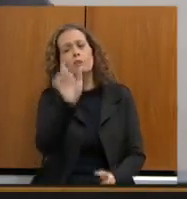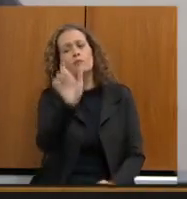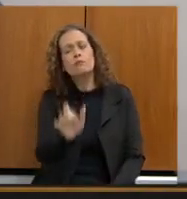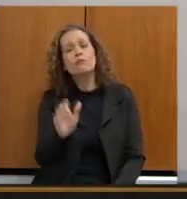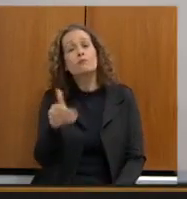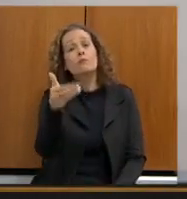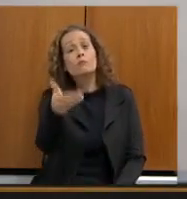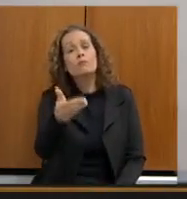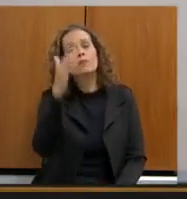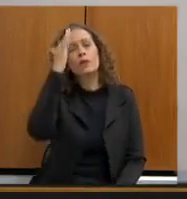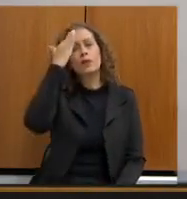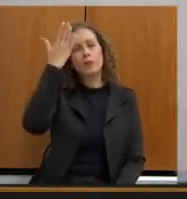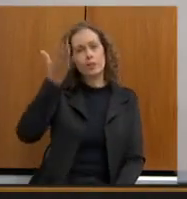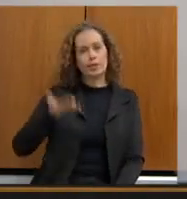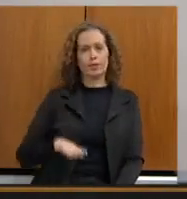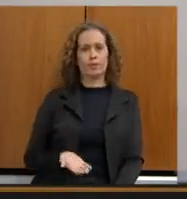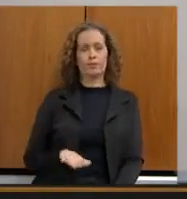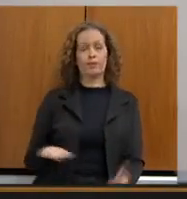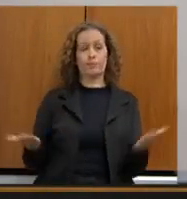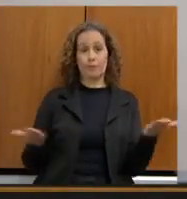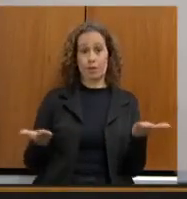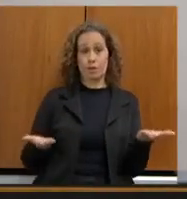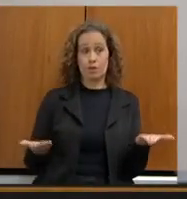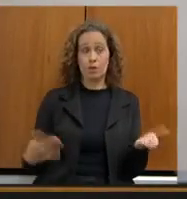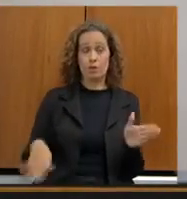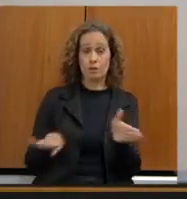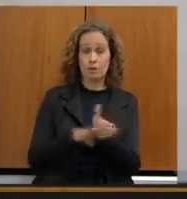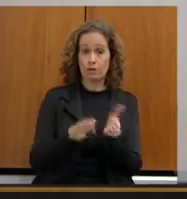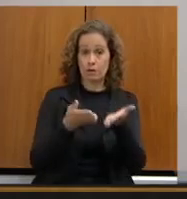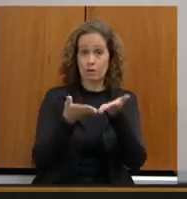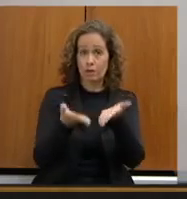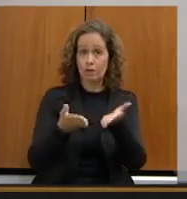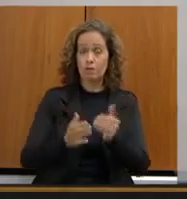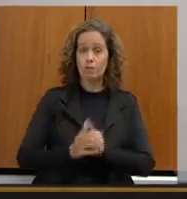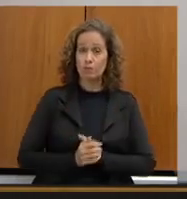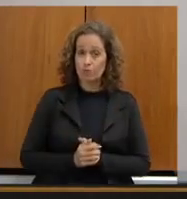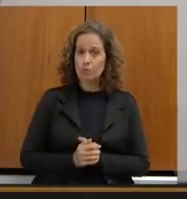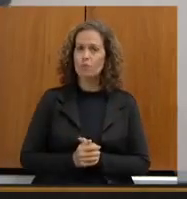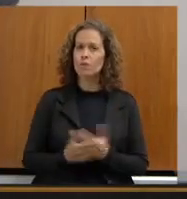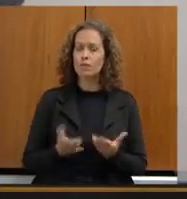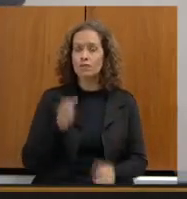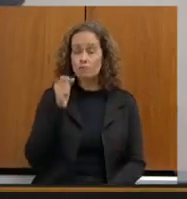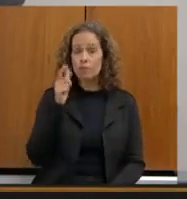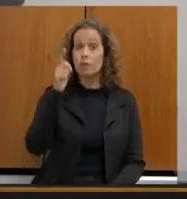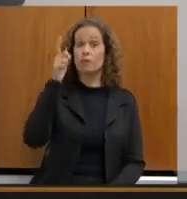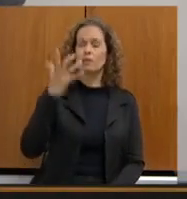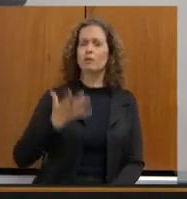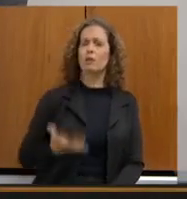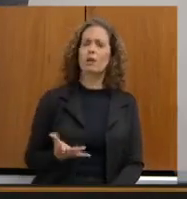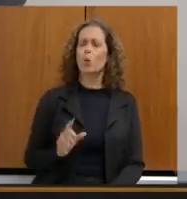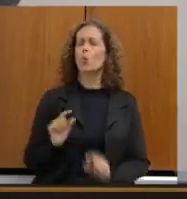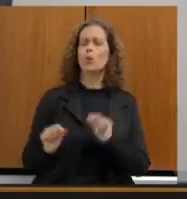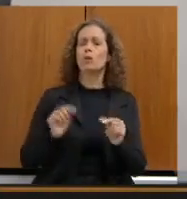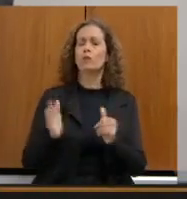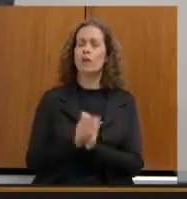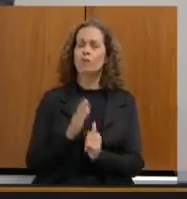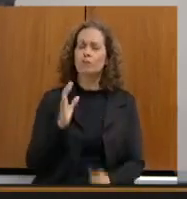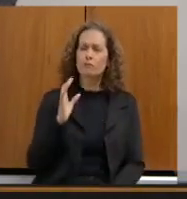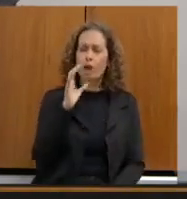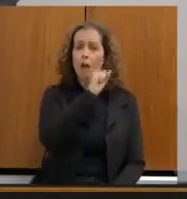entendeu a chegada do Senhor trouxe o alento deputados realizaram um alento para ser mais dinâmico